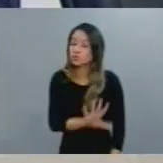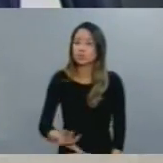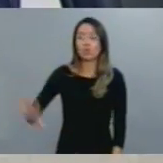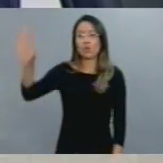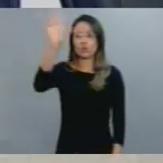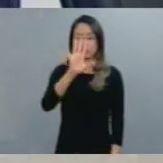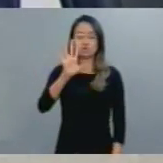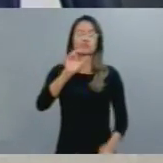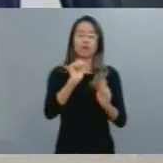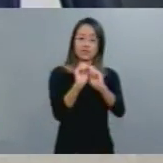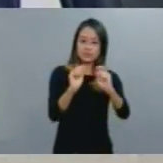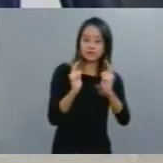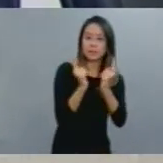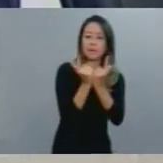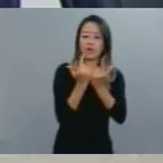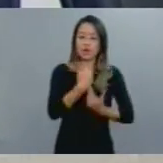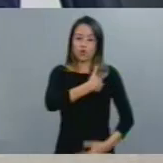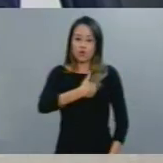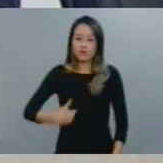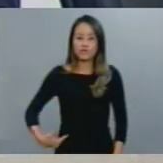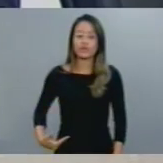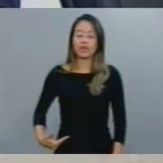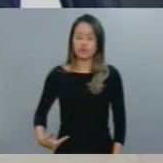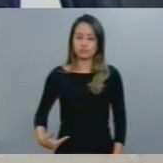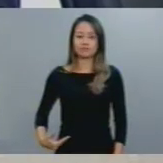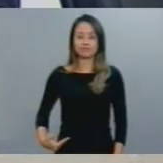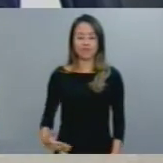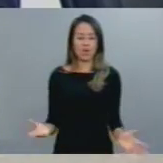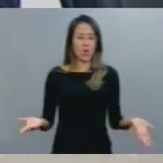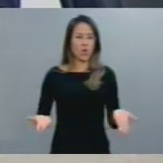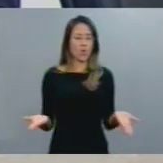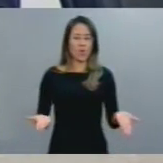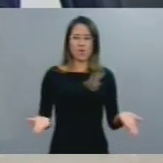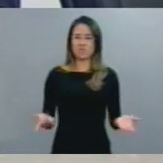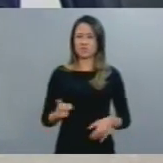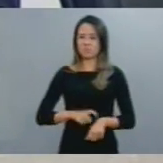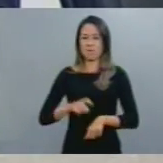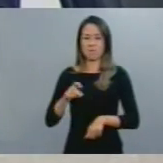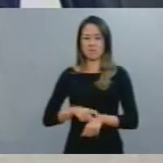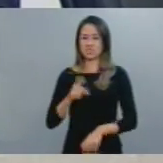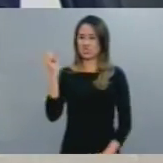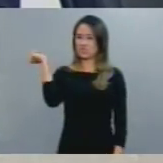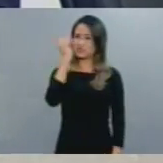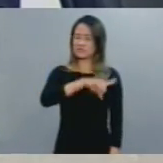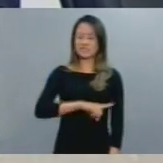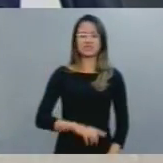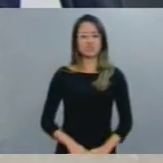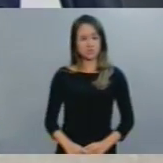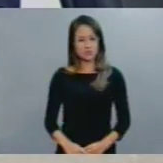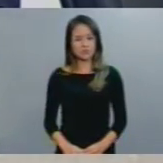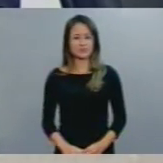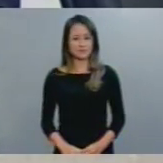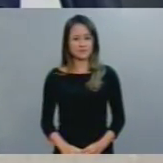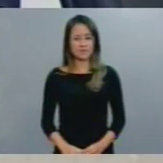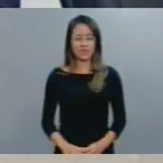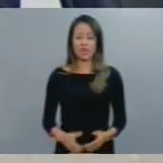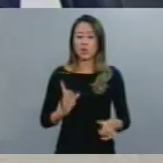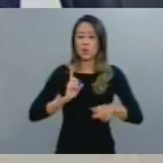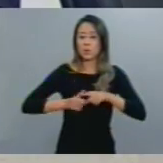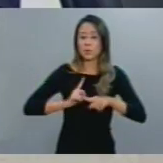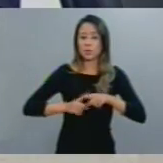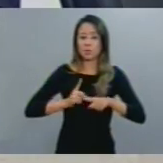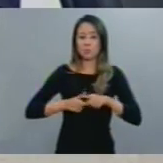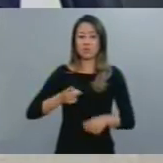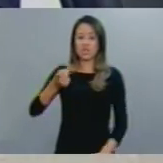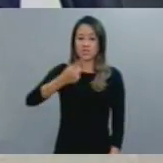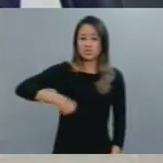Assembleia, a nível de governo federal. A situação hoje é uma situação muito difícil para o nosso país. A recessão está